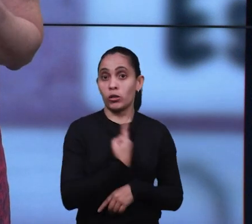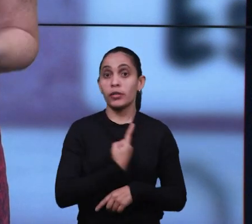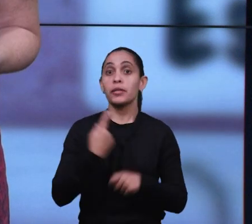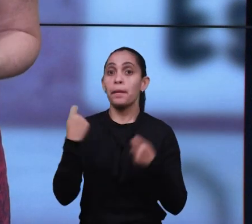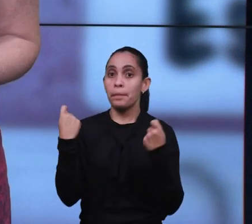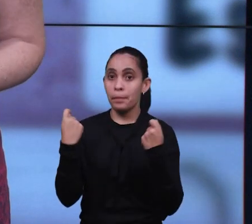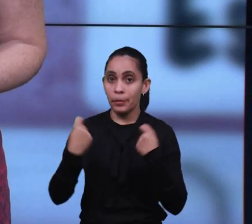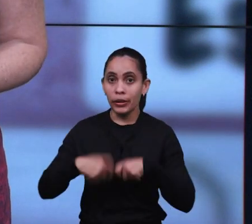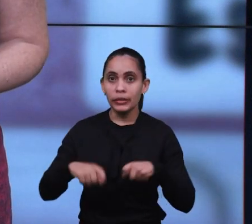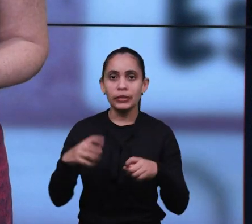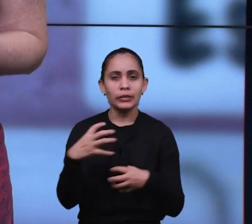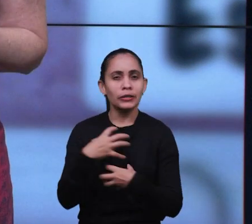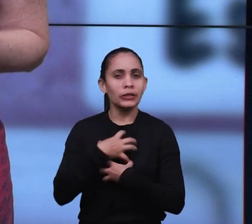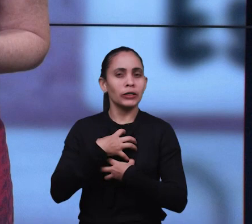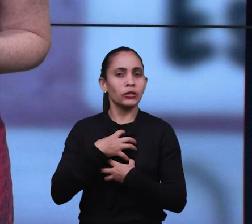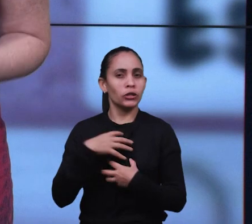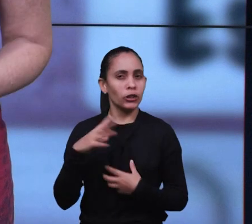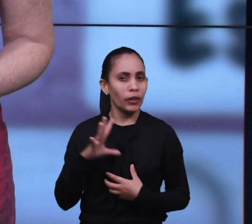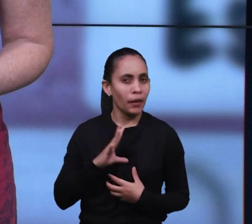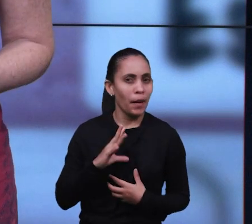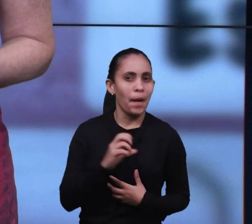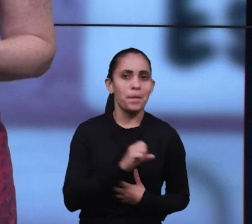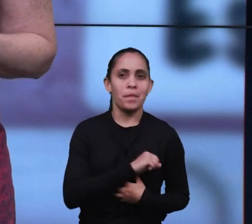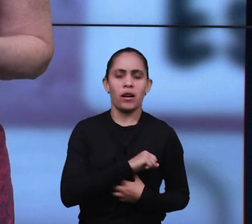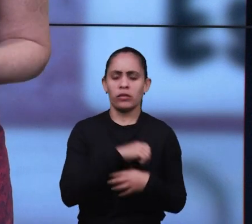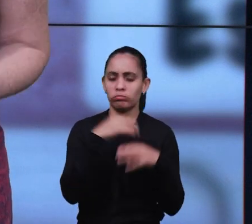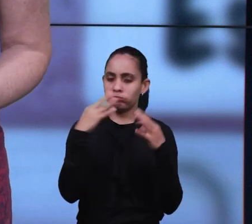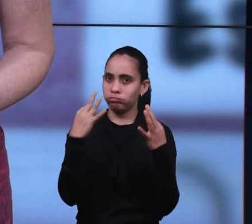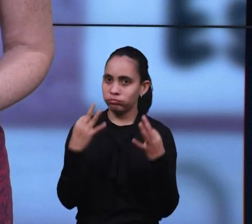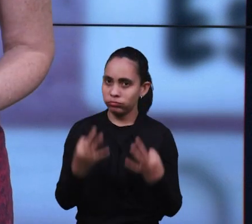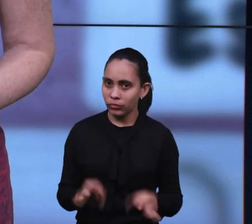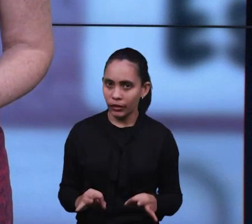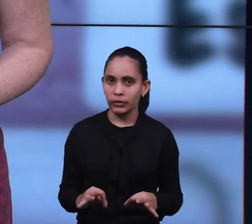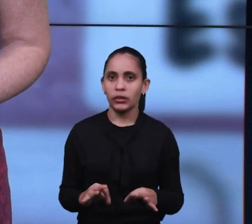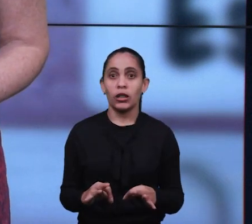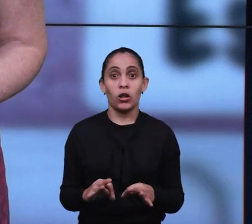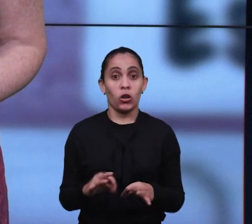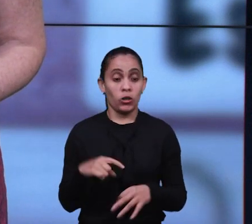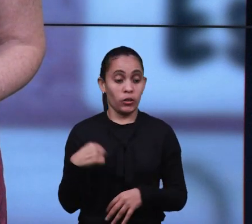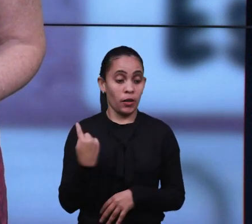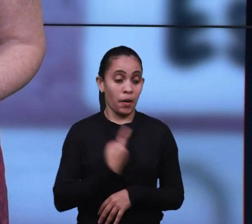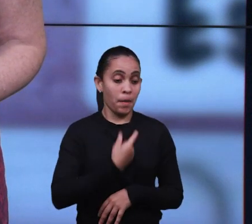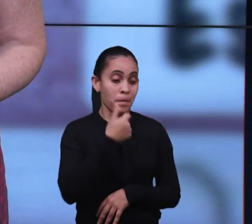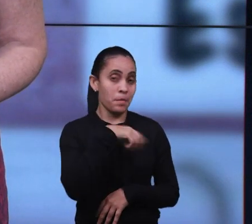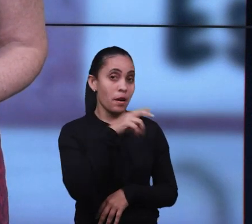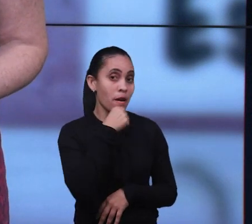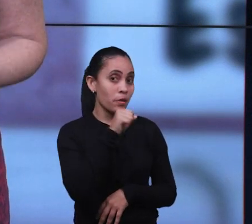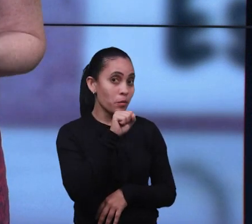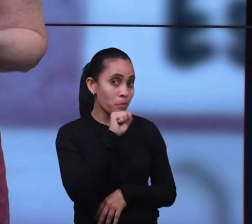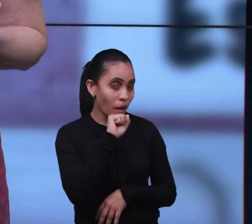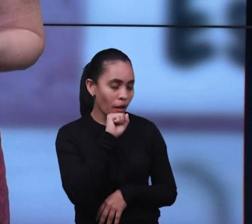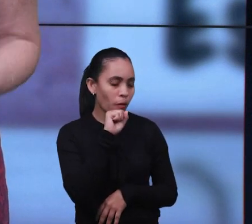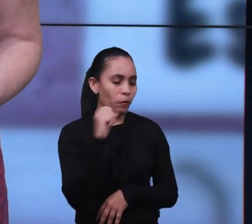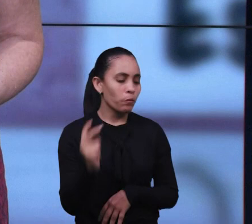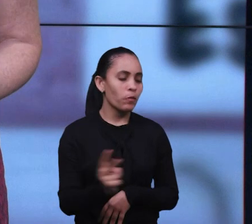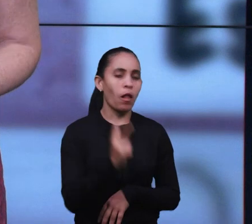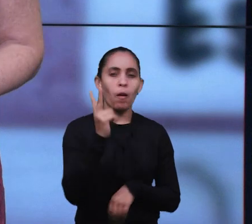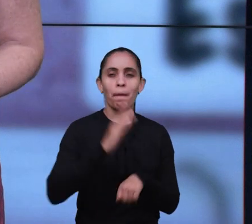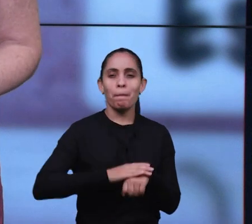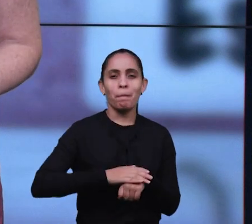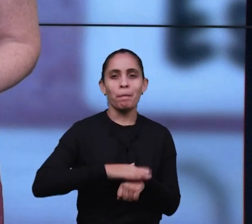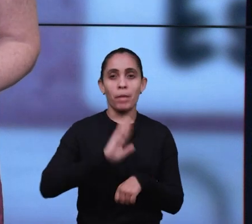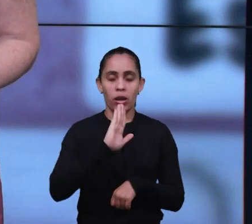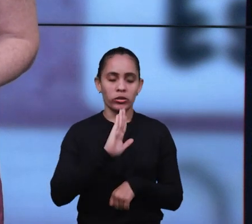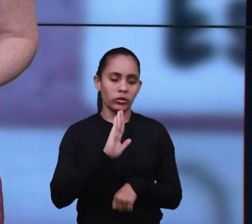nós precisamos nos sentir amados, aprovados. E quando isso vem dos pais, o valor é ainda